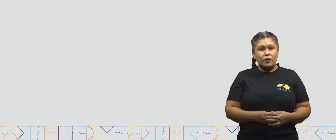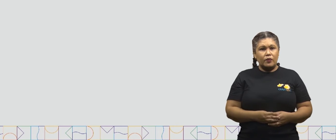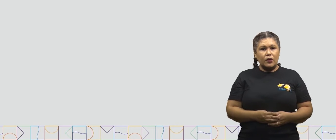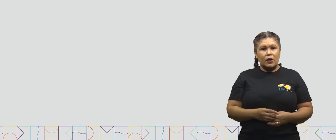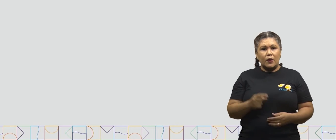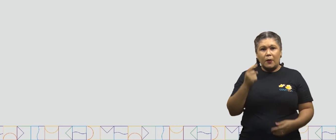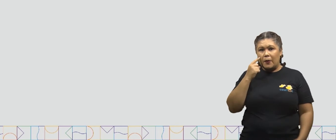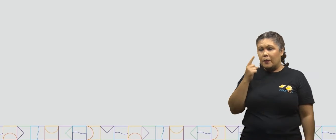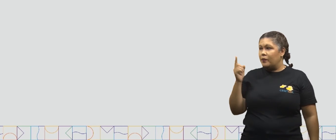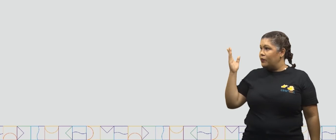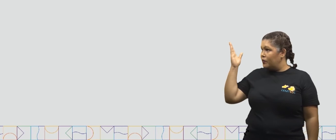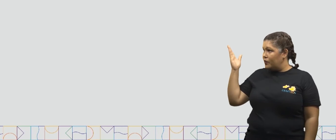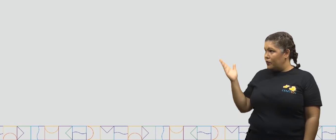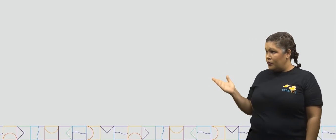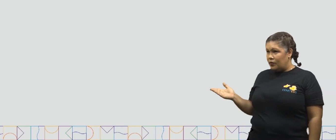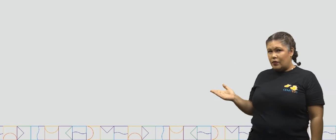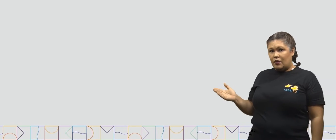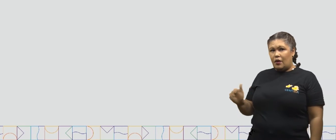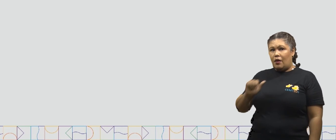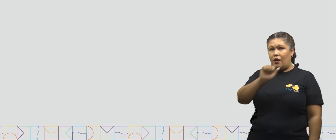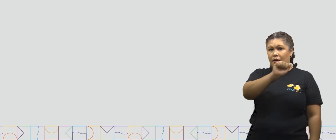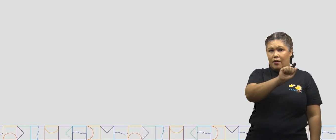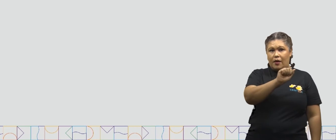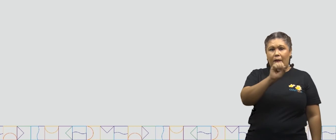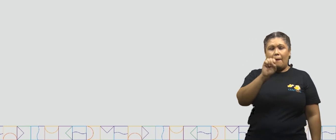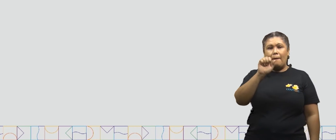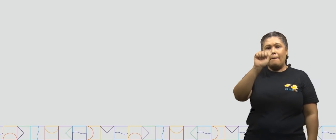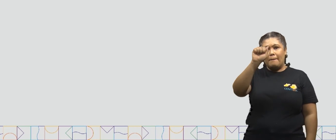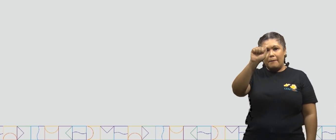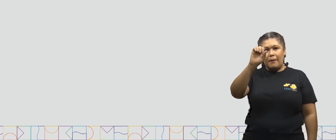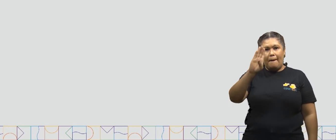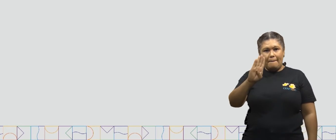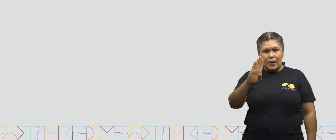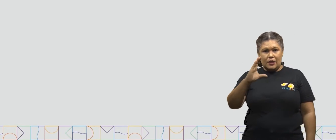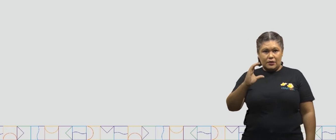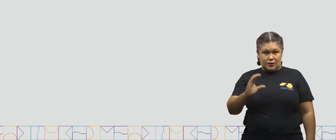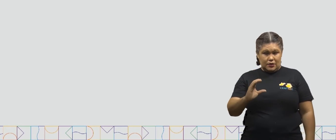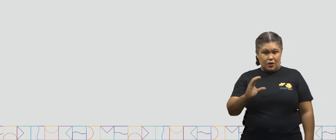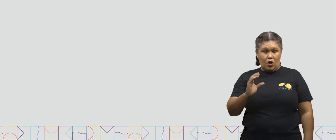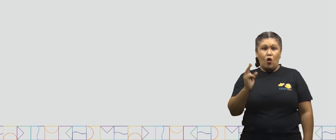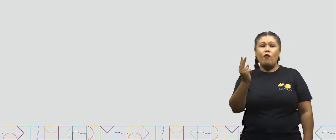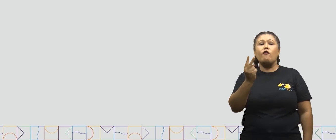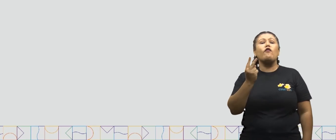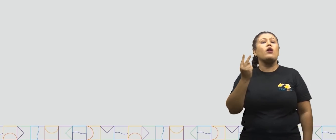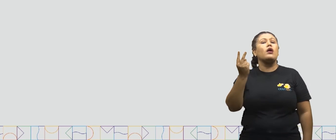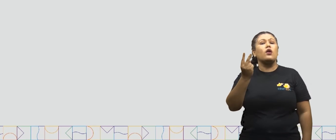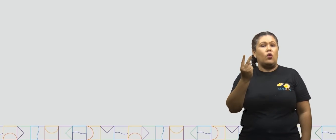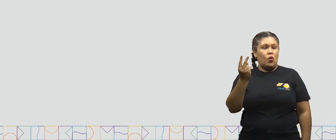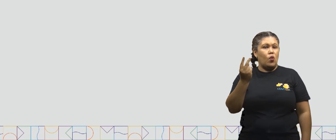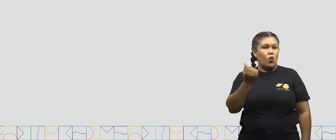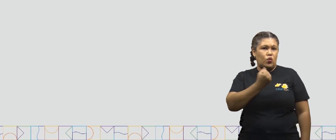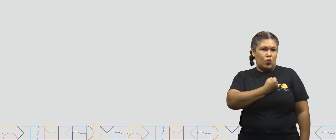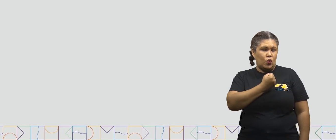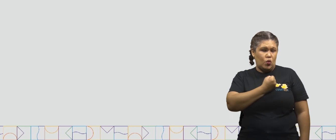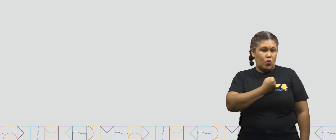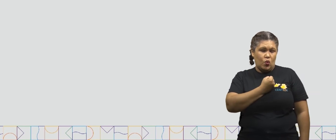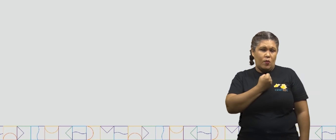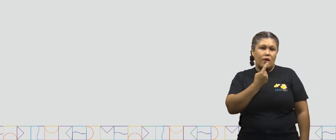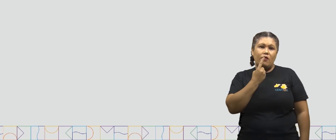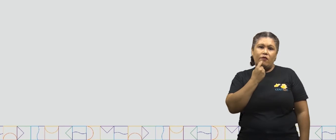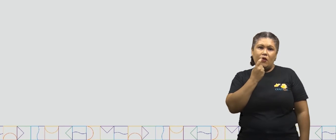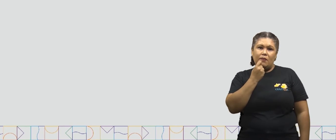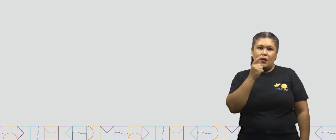vamos observar na letra A, na letra B e na letra C o valor posicional